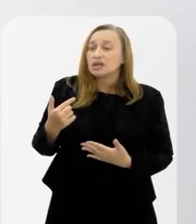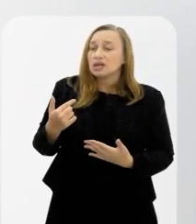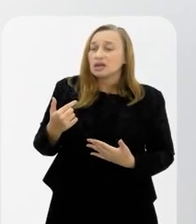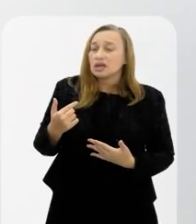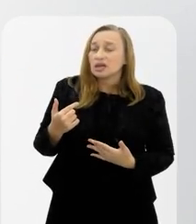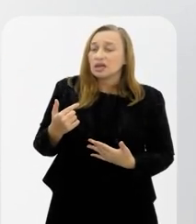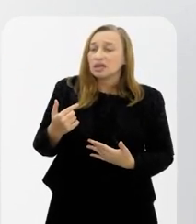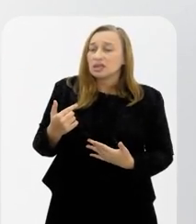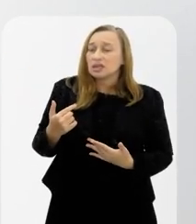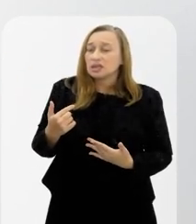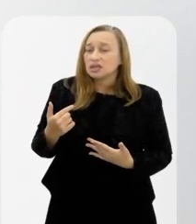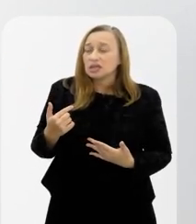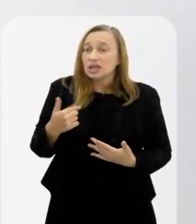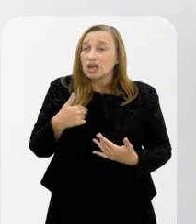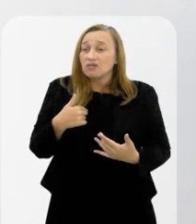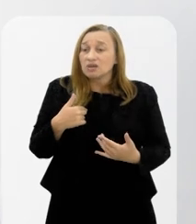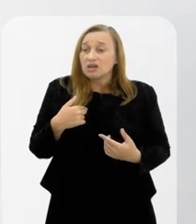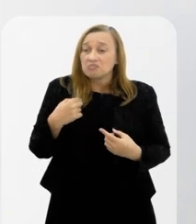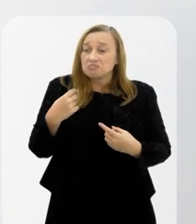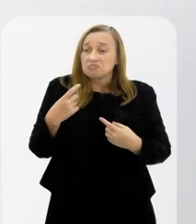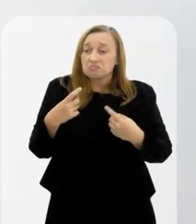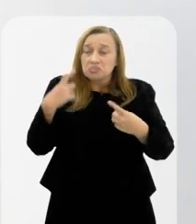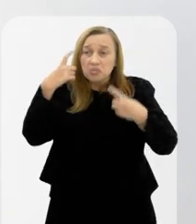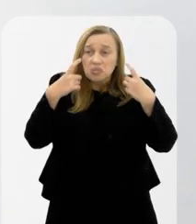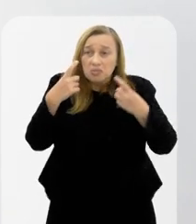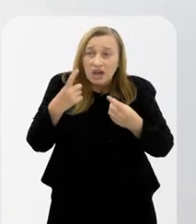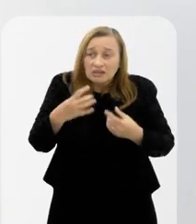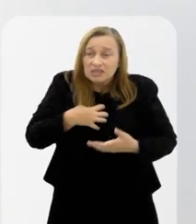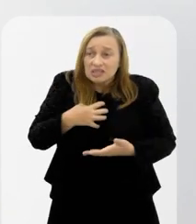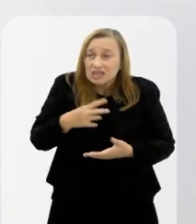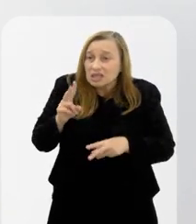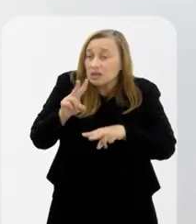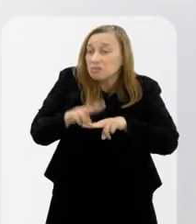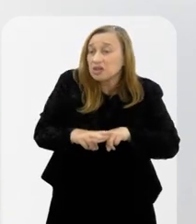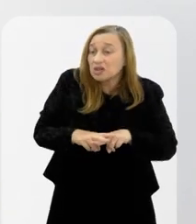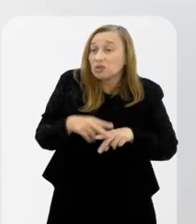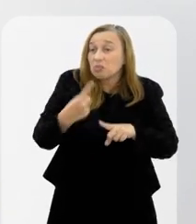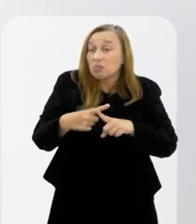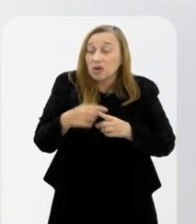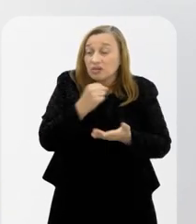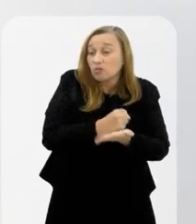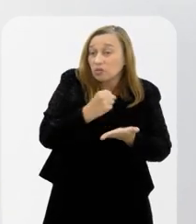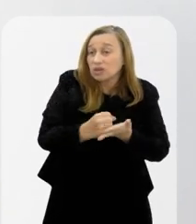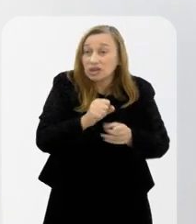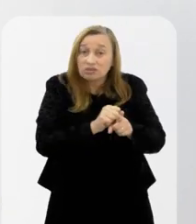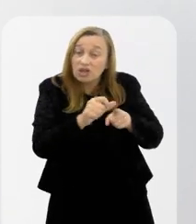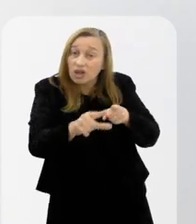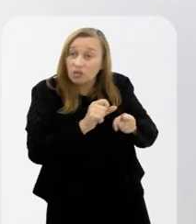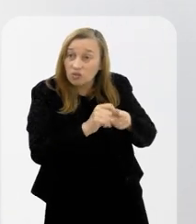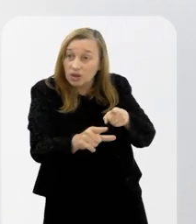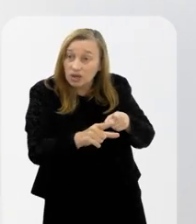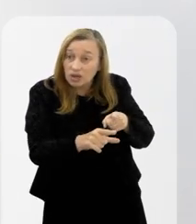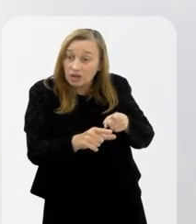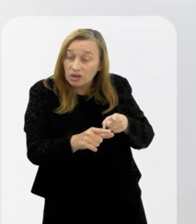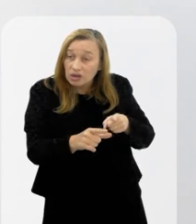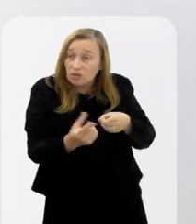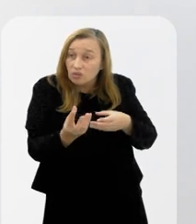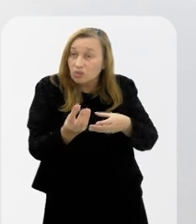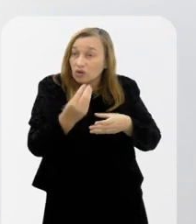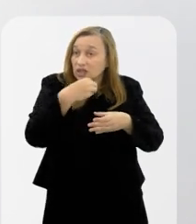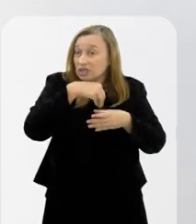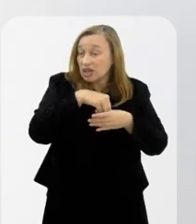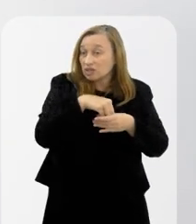vê totalmente ali preso né porque ele acabou fazendo um contrato de locação e o contrato foi